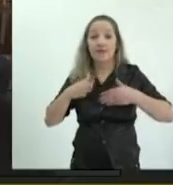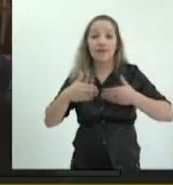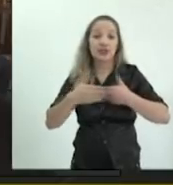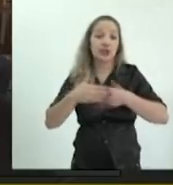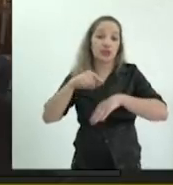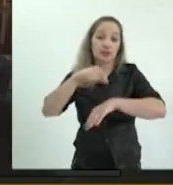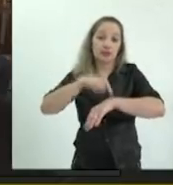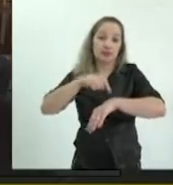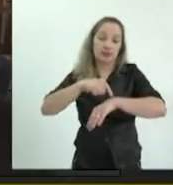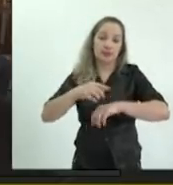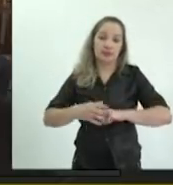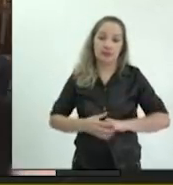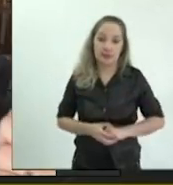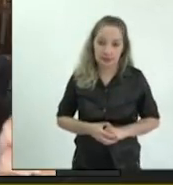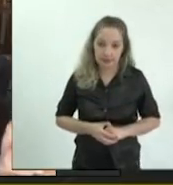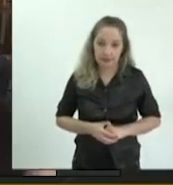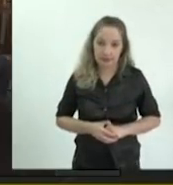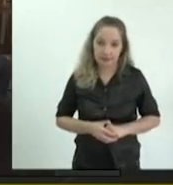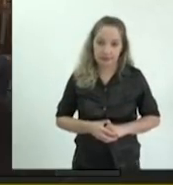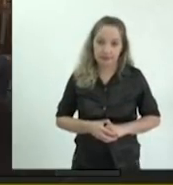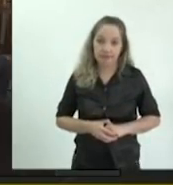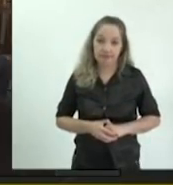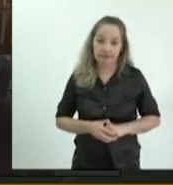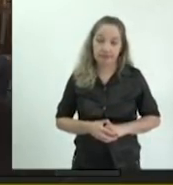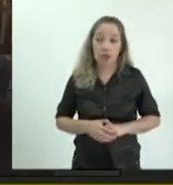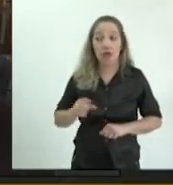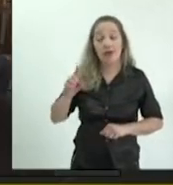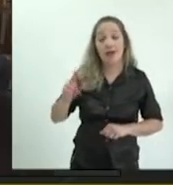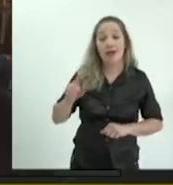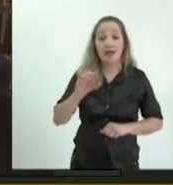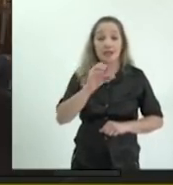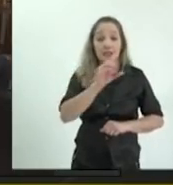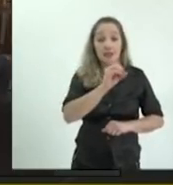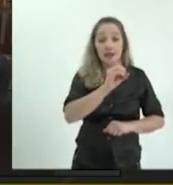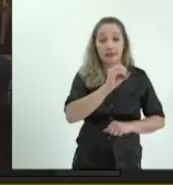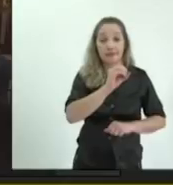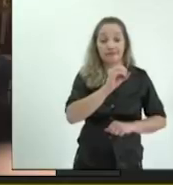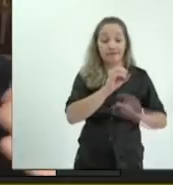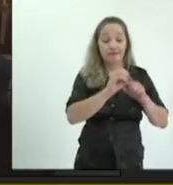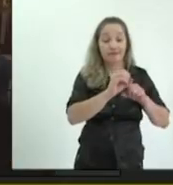saíram de 0 para 44 casos na semana passada, a Cidade de Lençóis. Então,